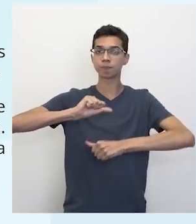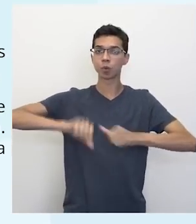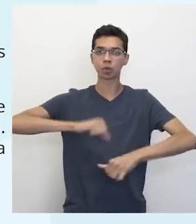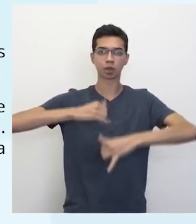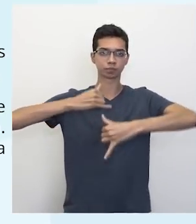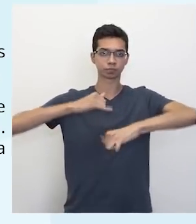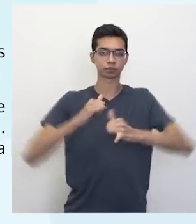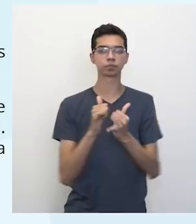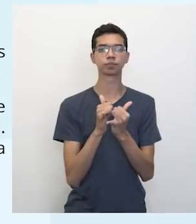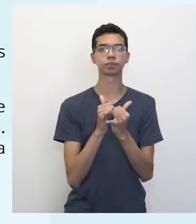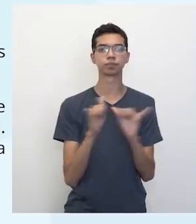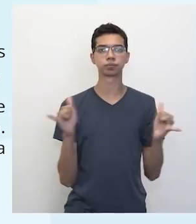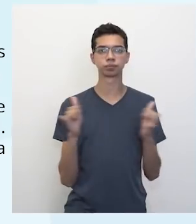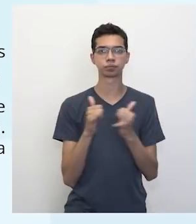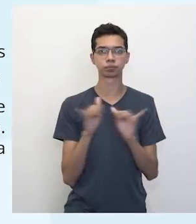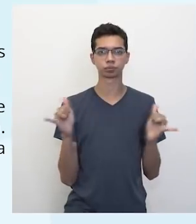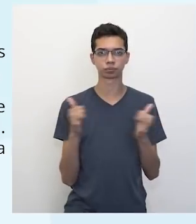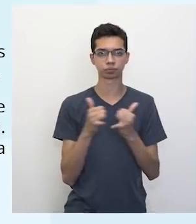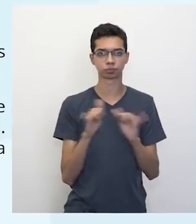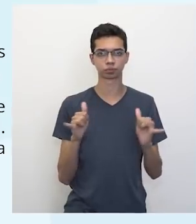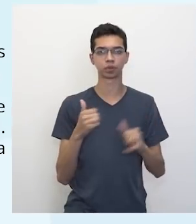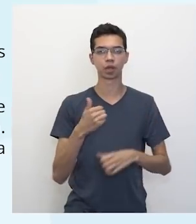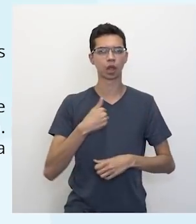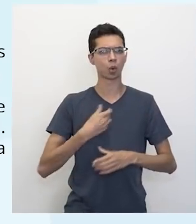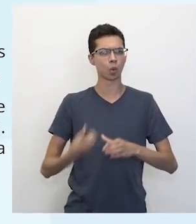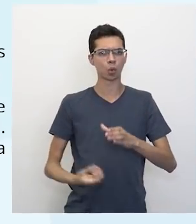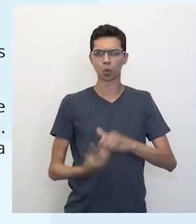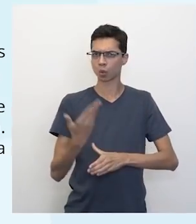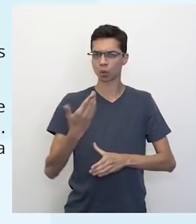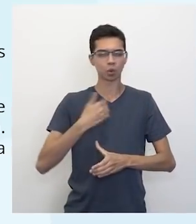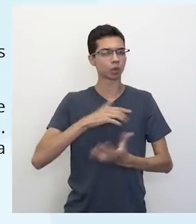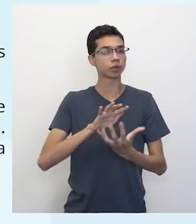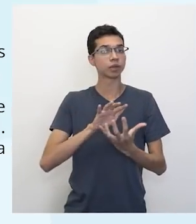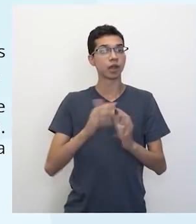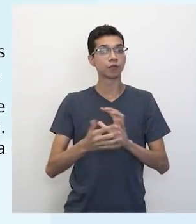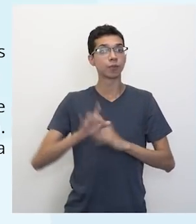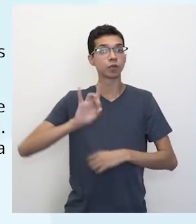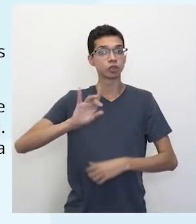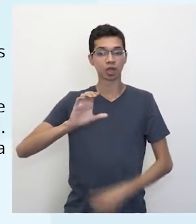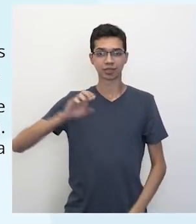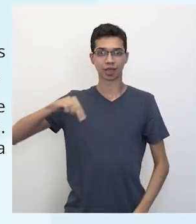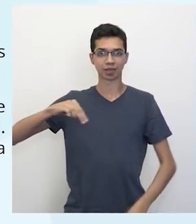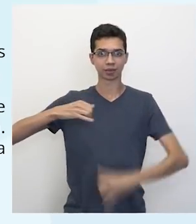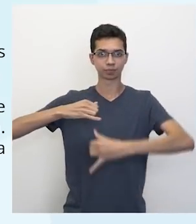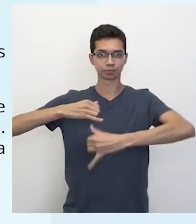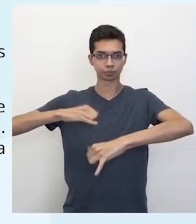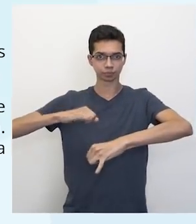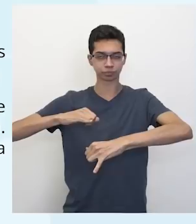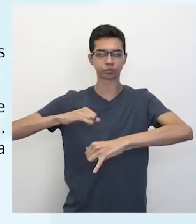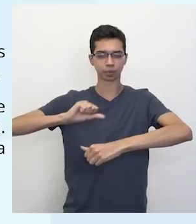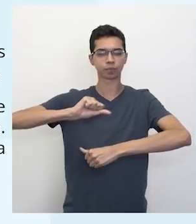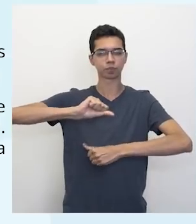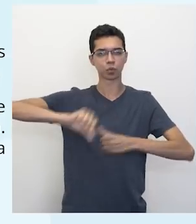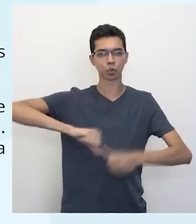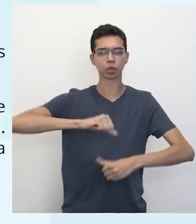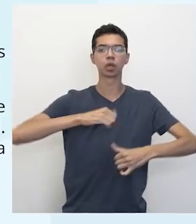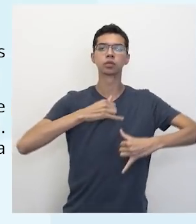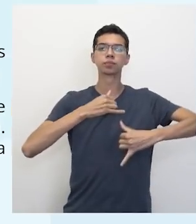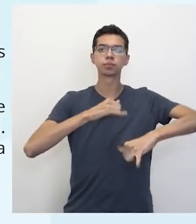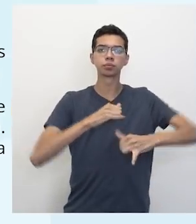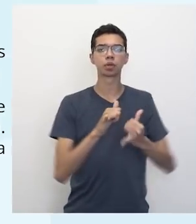Eu não criei nenhuma das duas, eu transformei. Eu transformei a cinética existente em